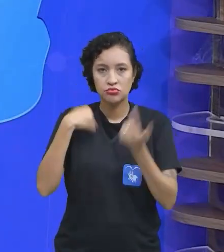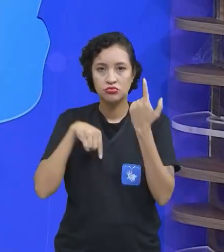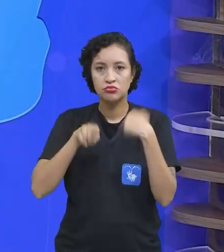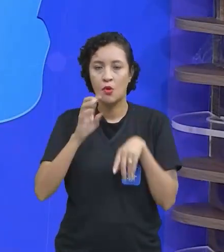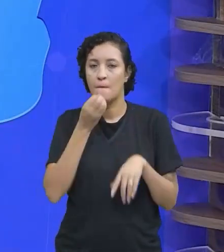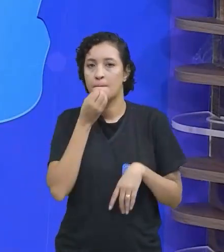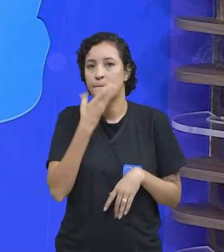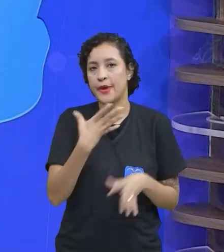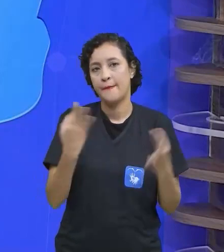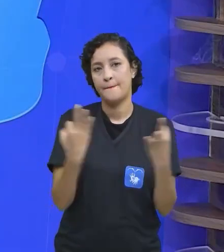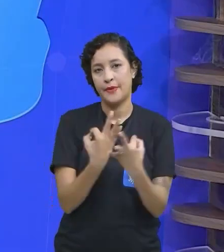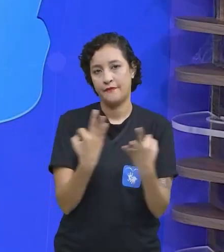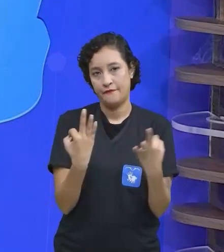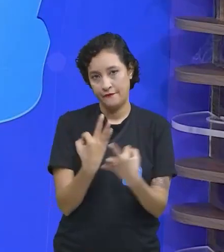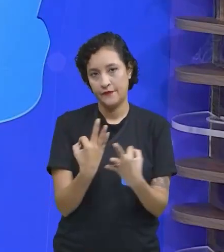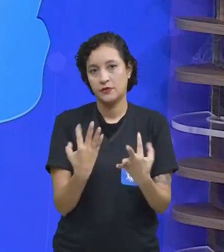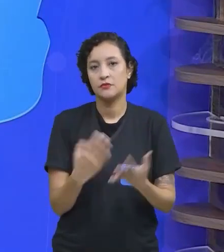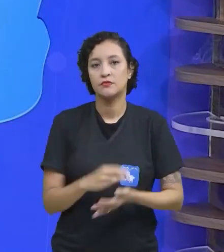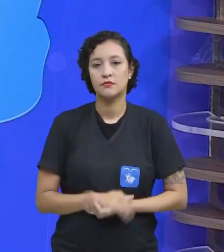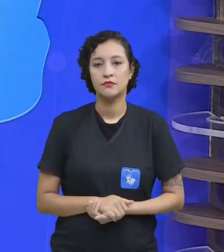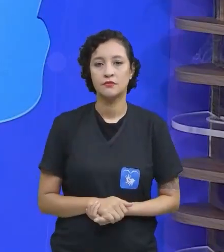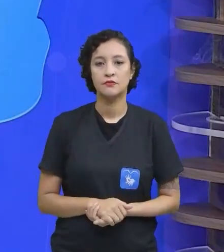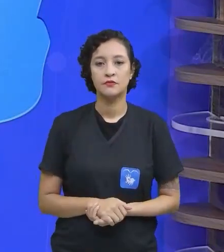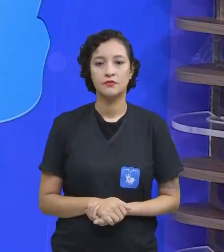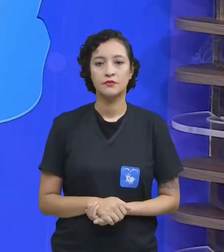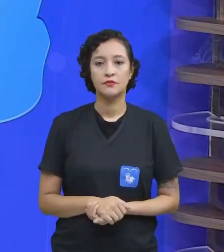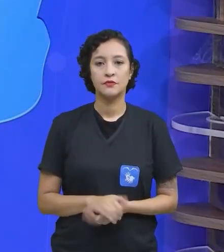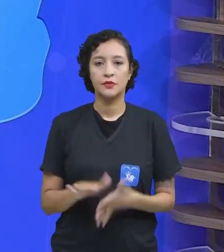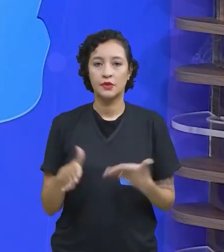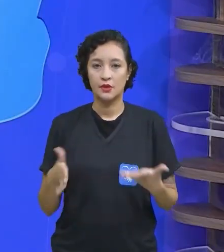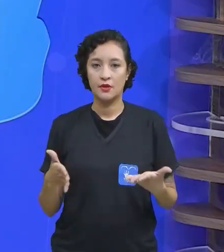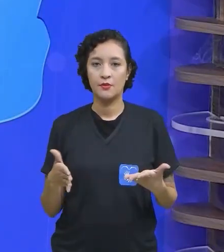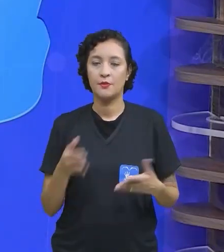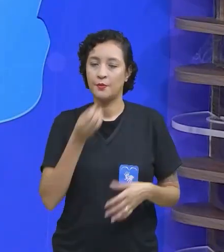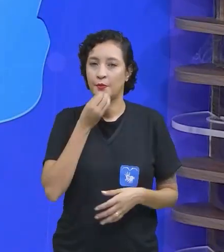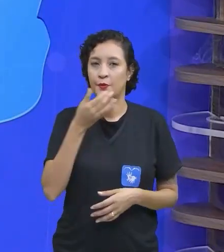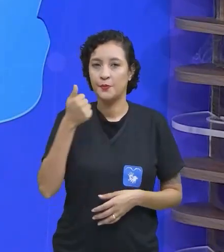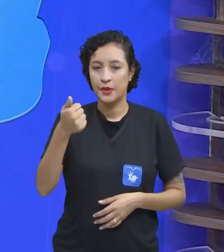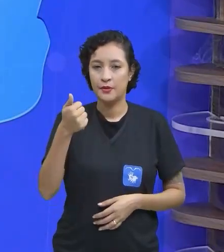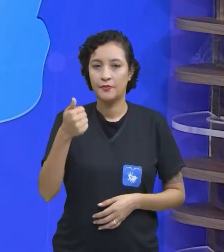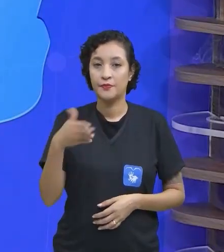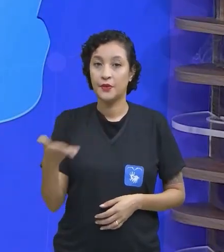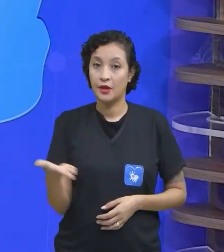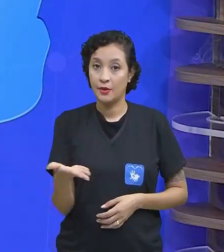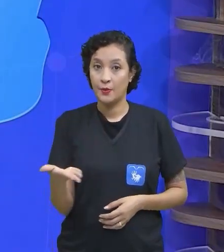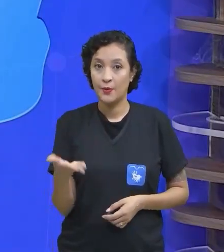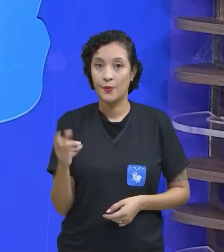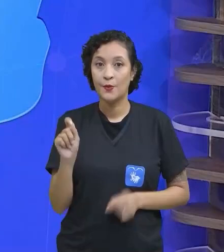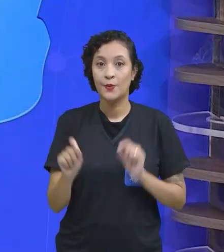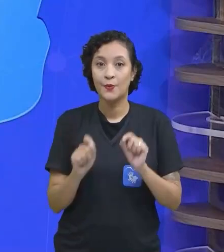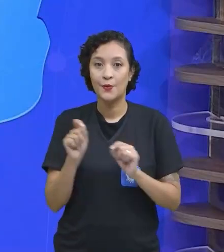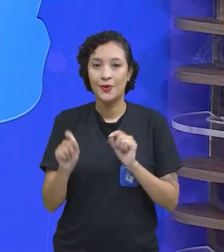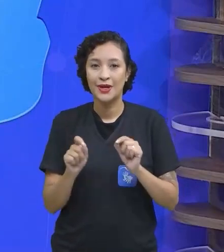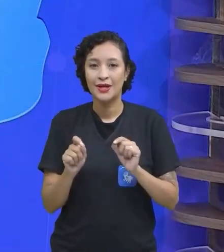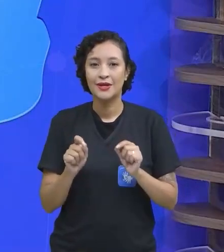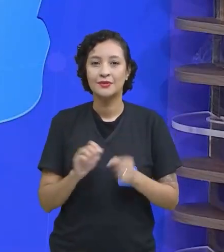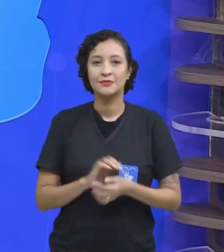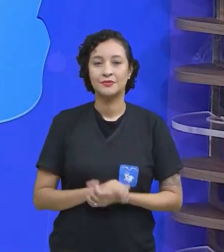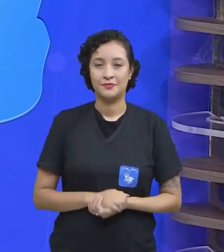funcione corretamente. Então, muito bem. Agora chegou a hora de